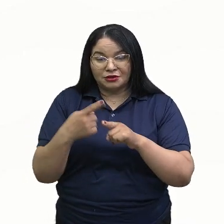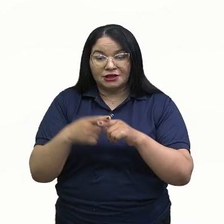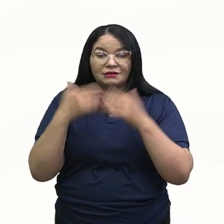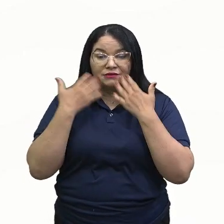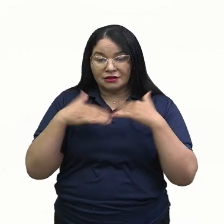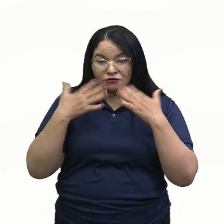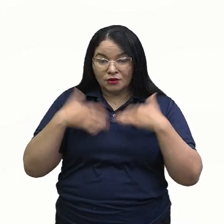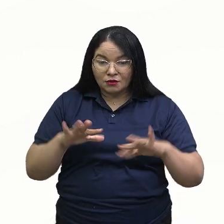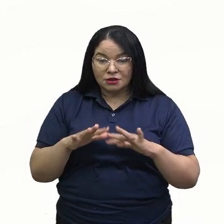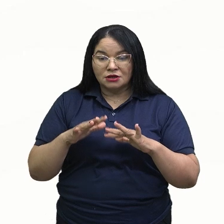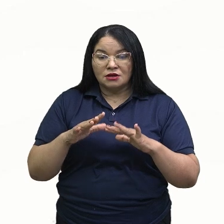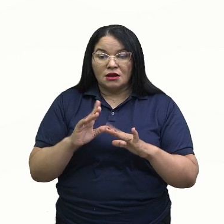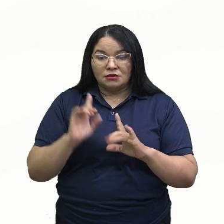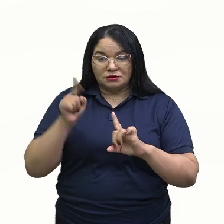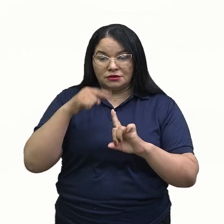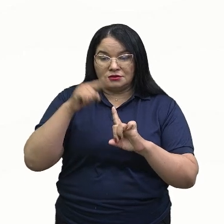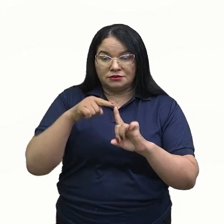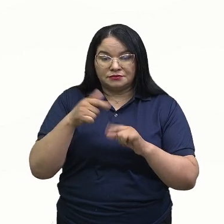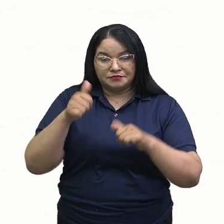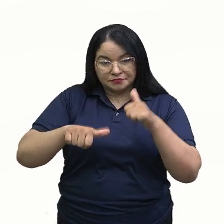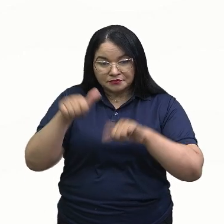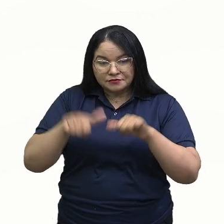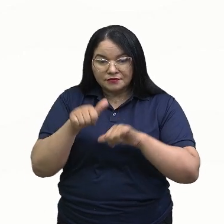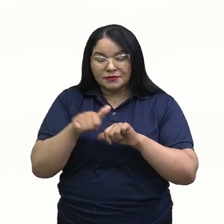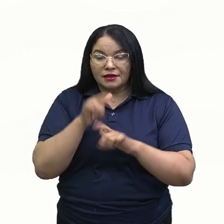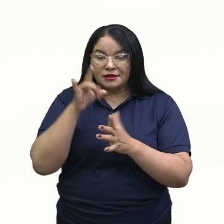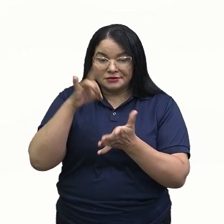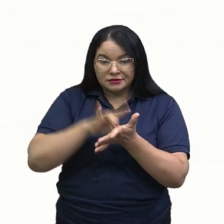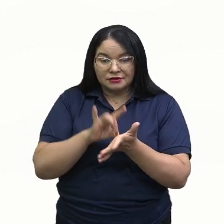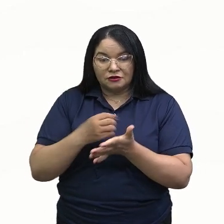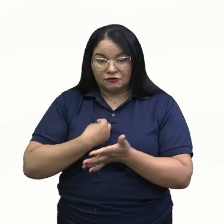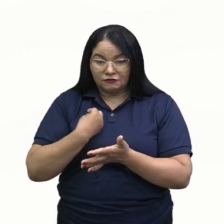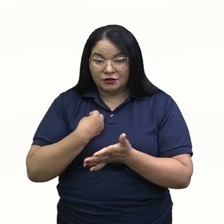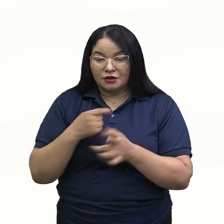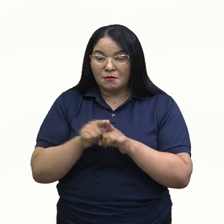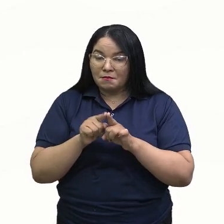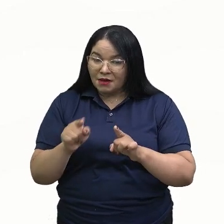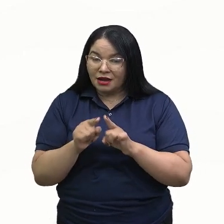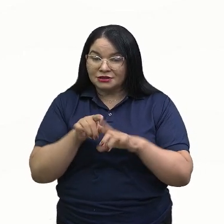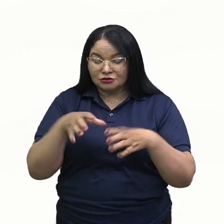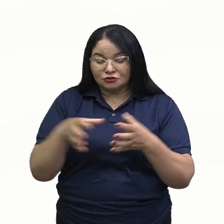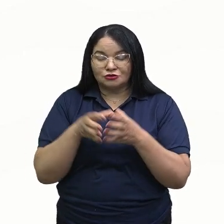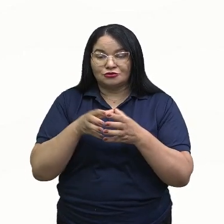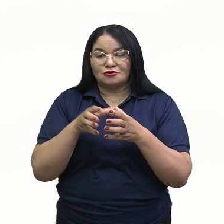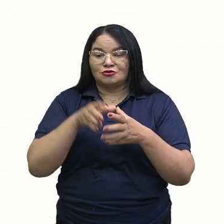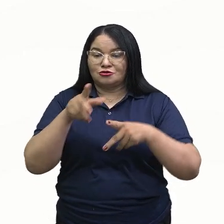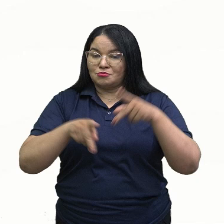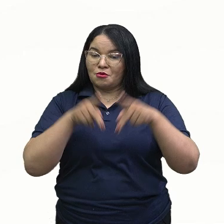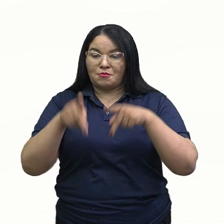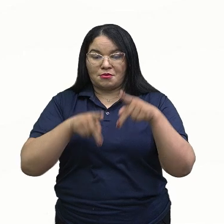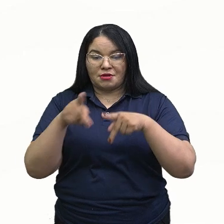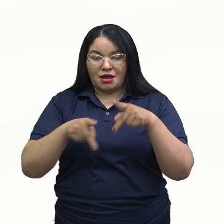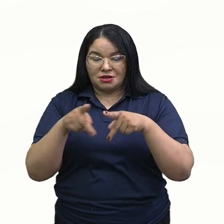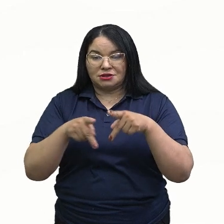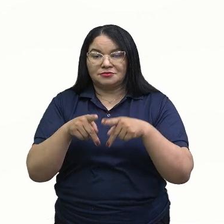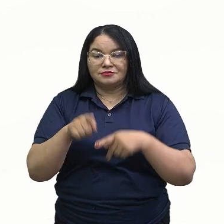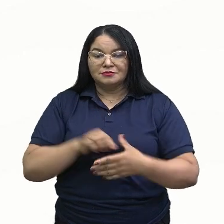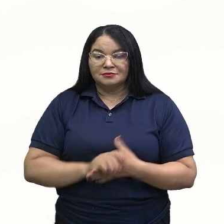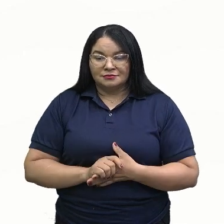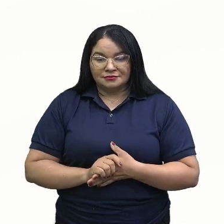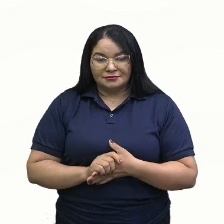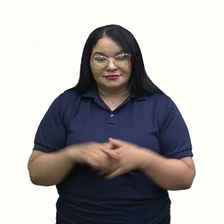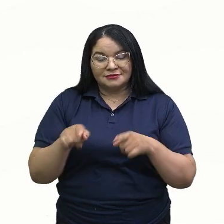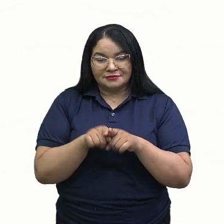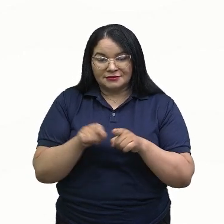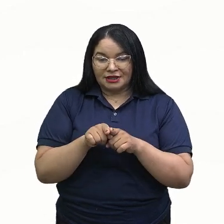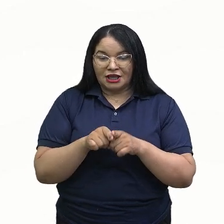o objetivo é analisar sim a realidade, mas a realidade de quem? Das classes populares. A